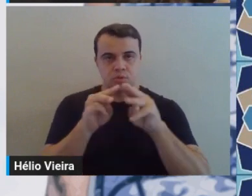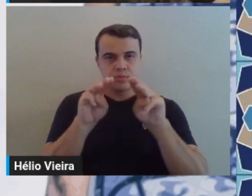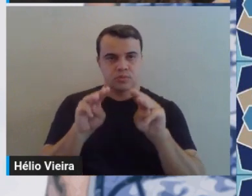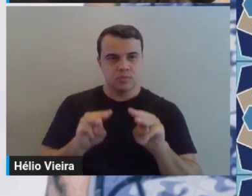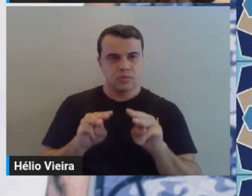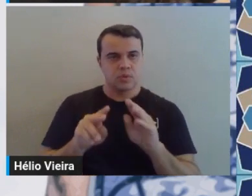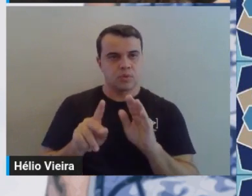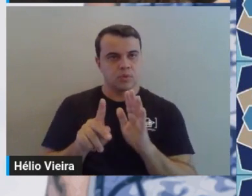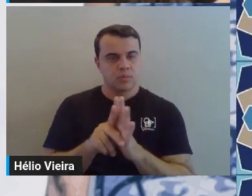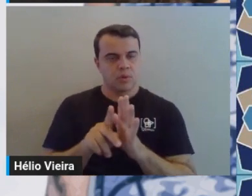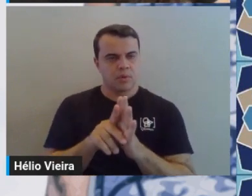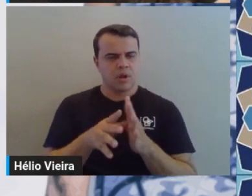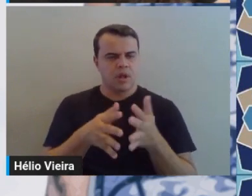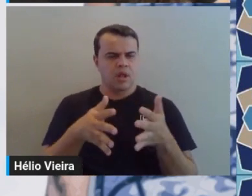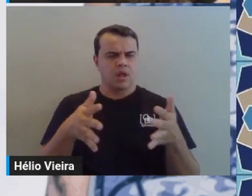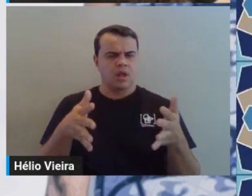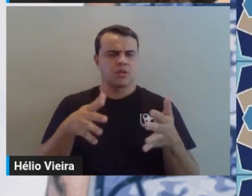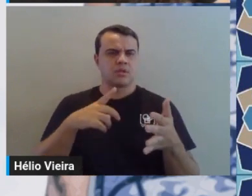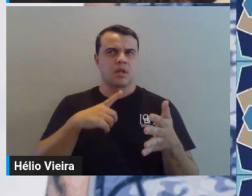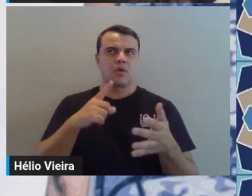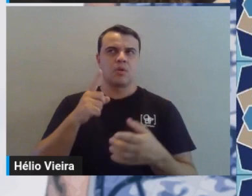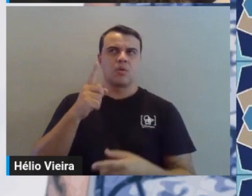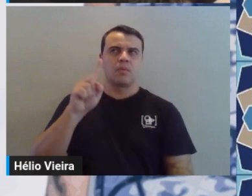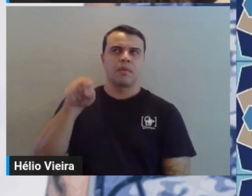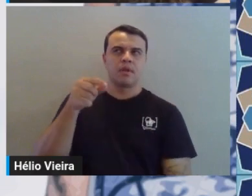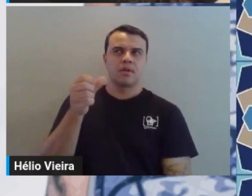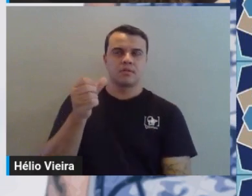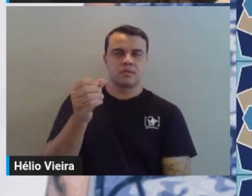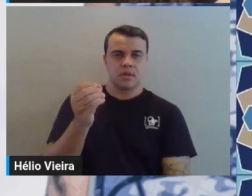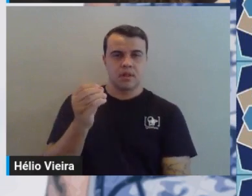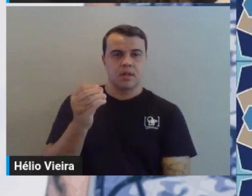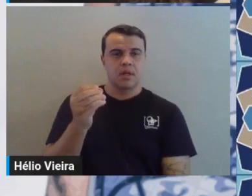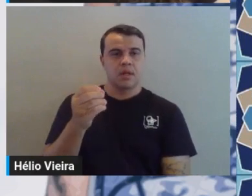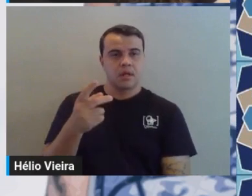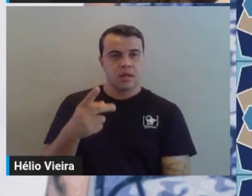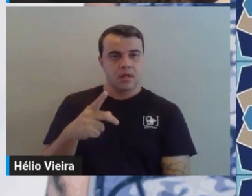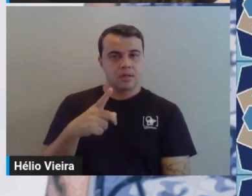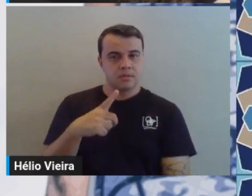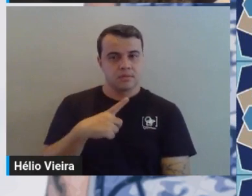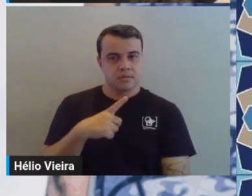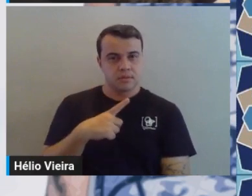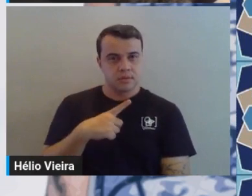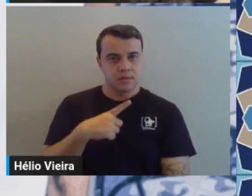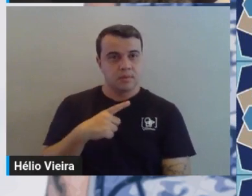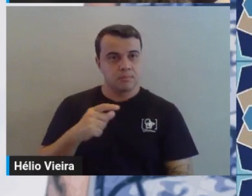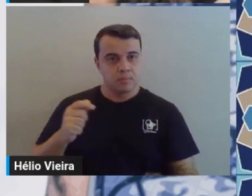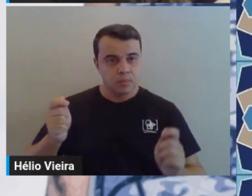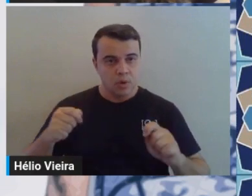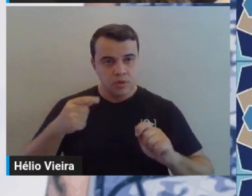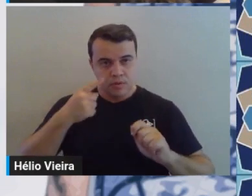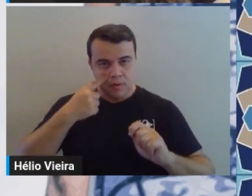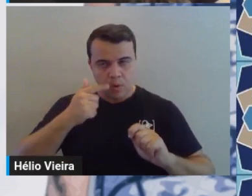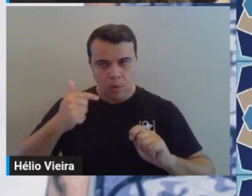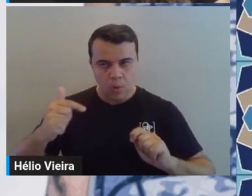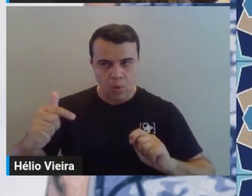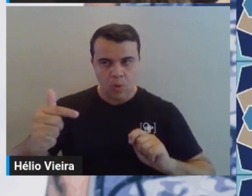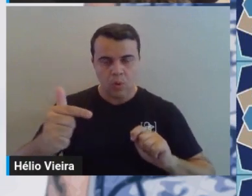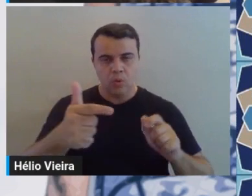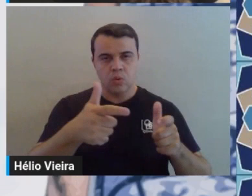uma escultura grande, tem mais de 1,60 m, e ela pode ser vista de outros